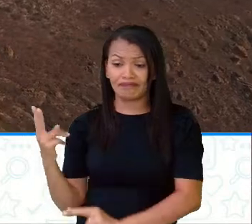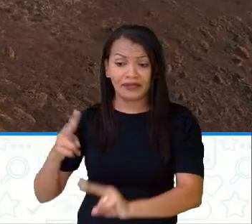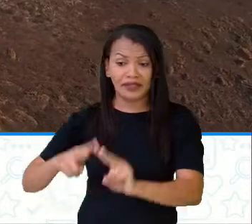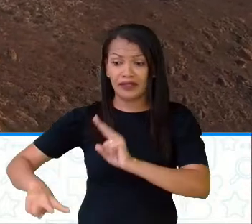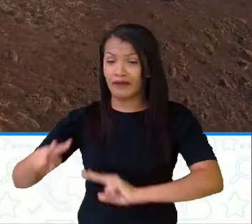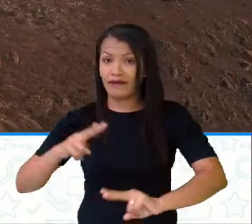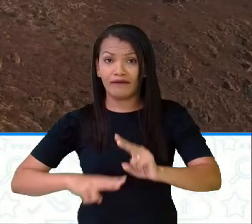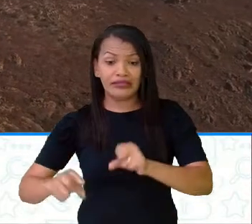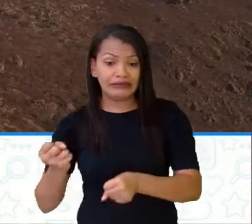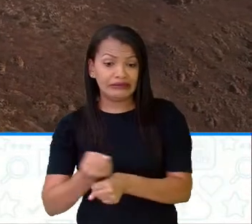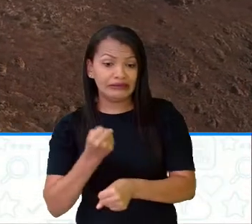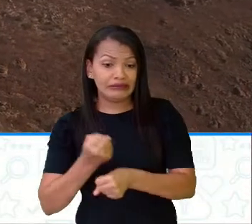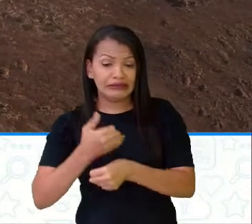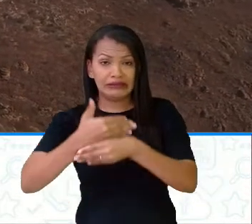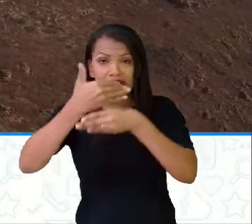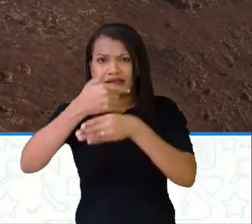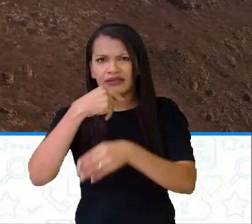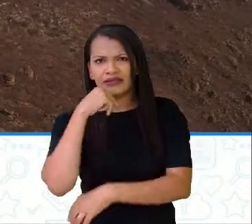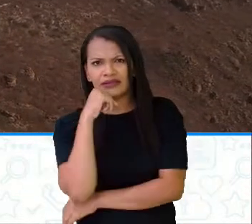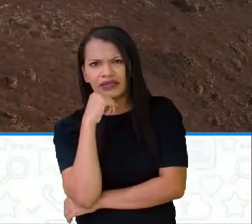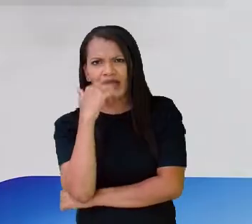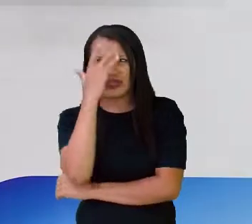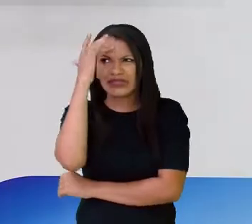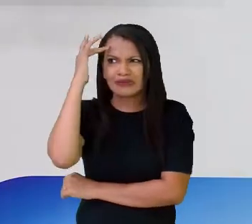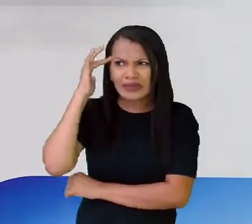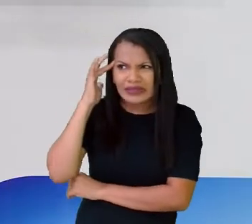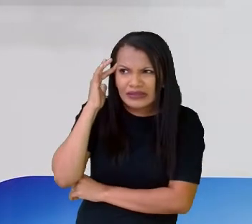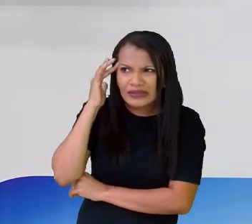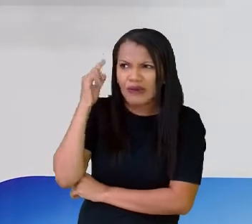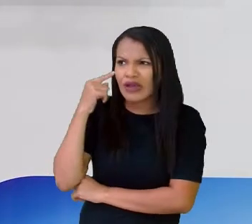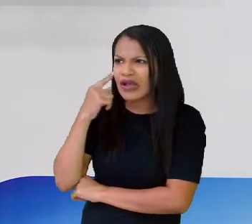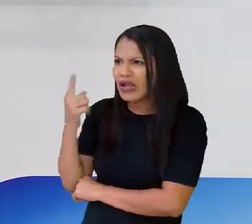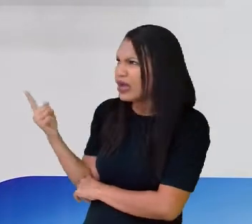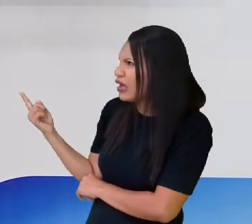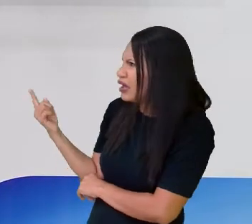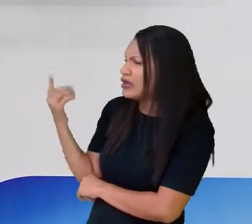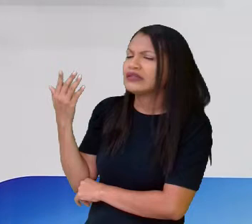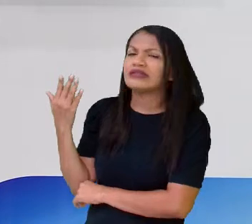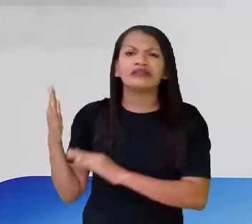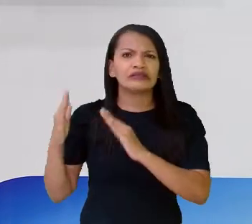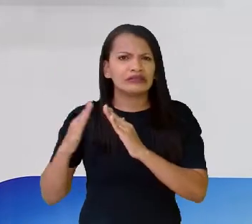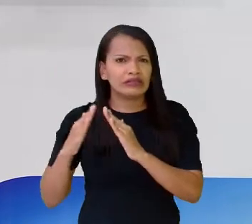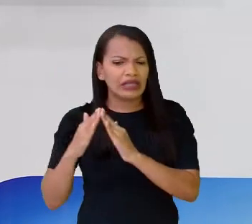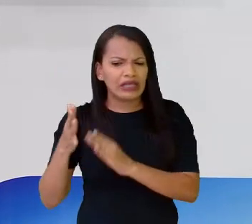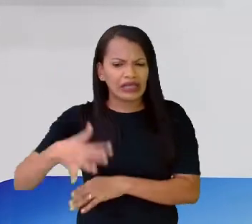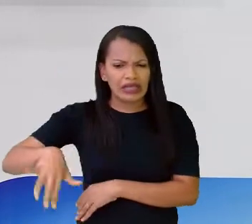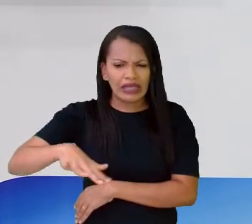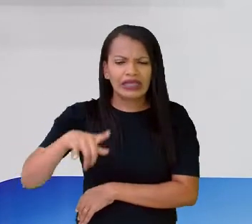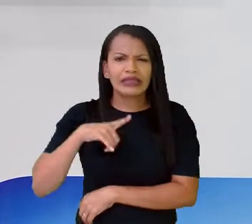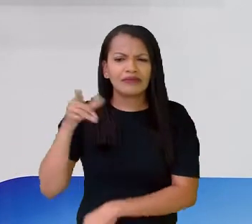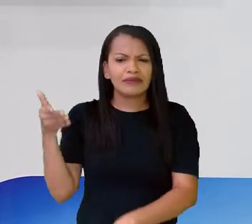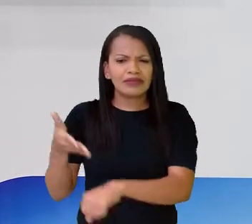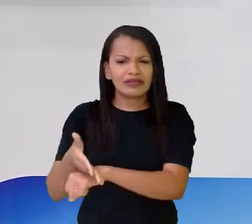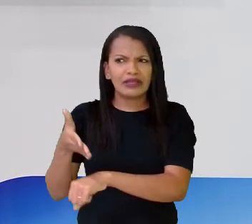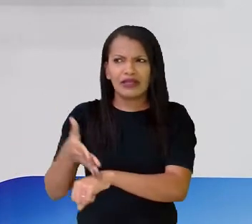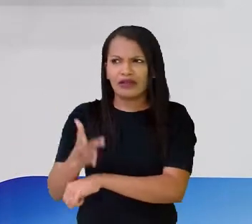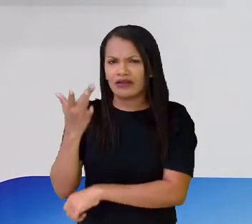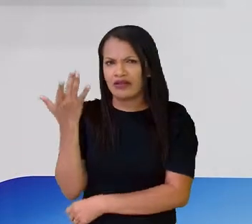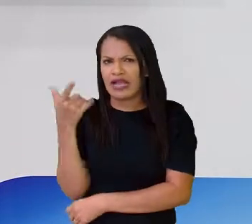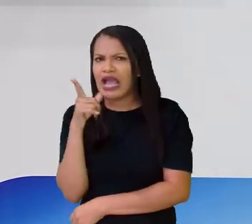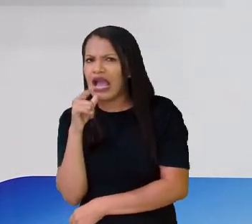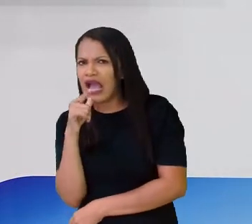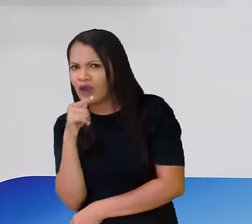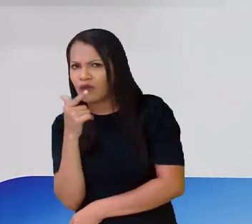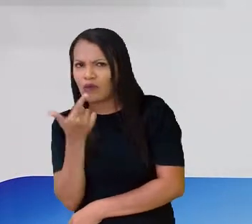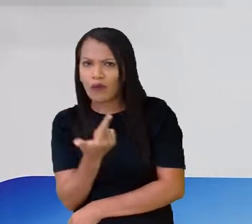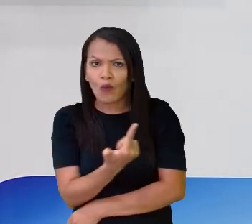nenhuma construção. Será que as pessoas que moram aqui nessa região Tem o mesmo acesso, a mesma facilidade de água como